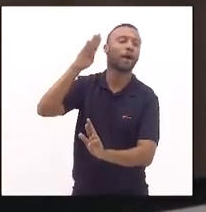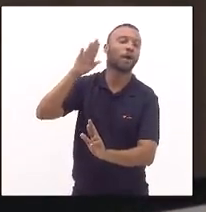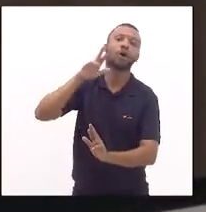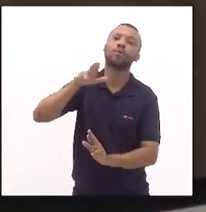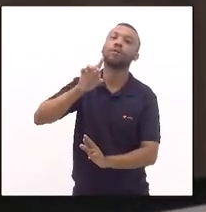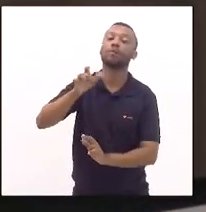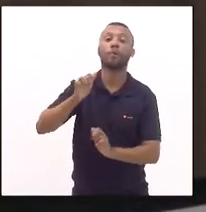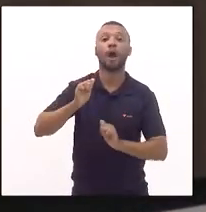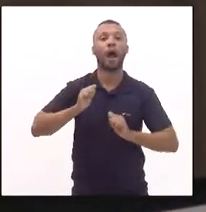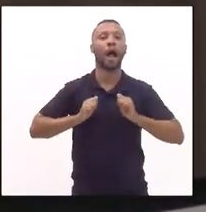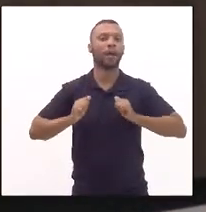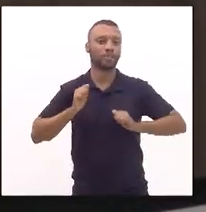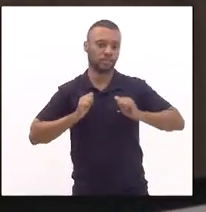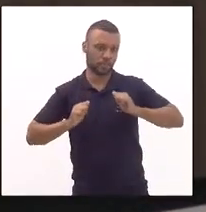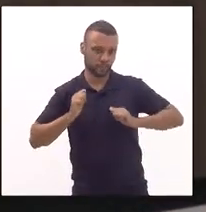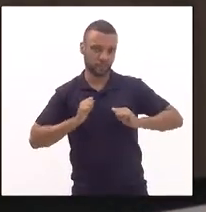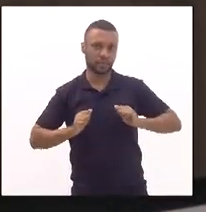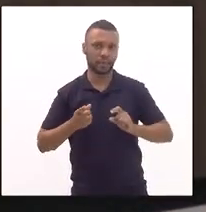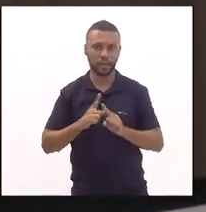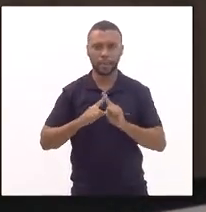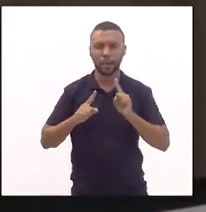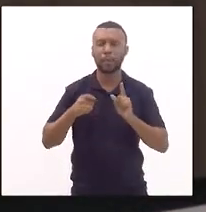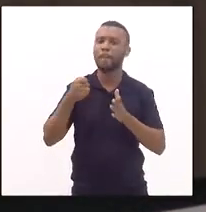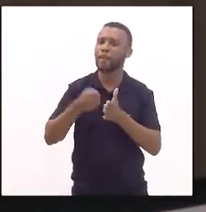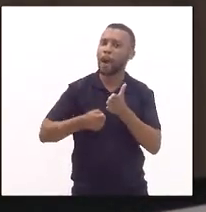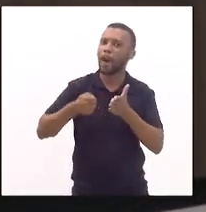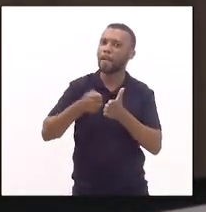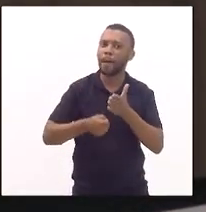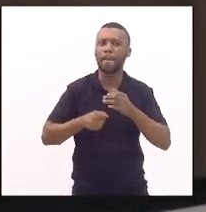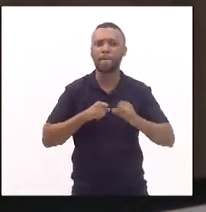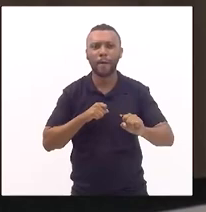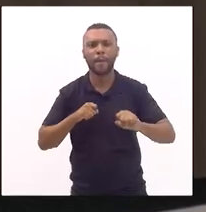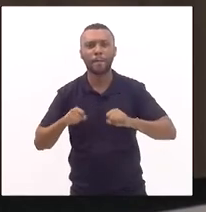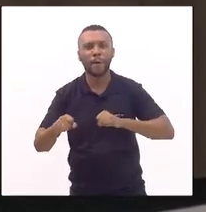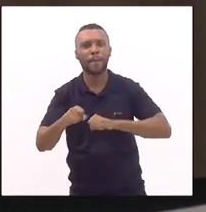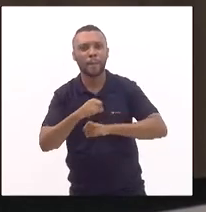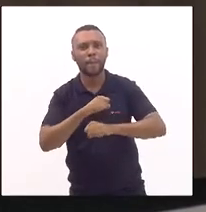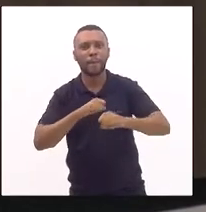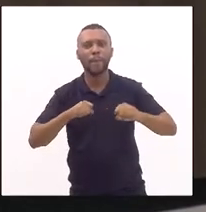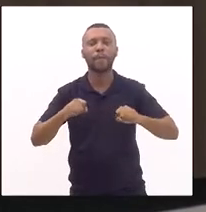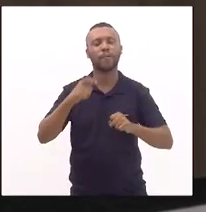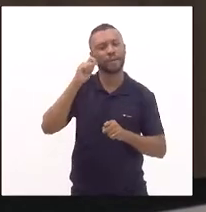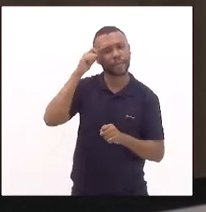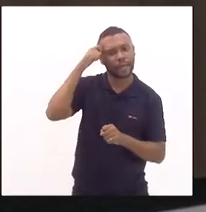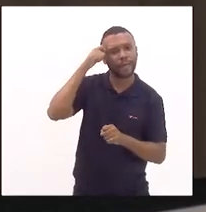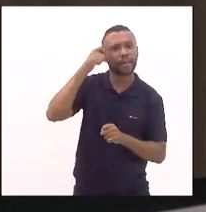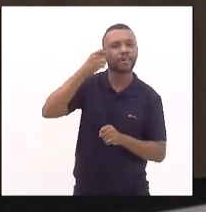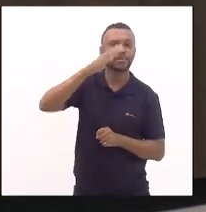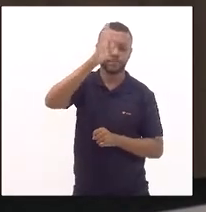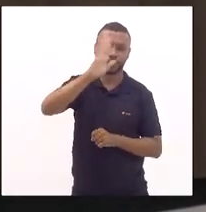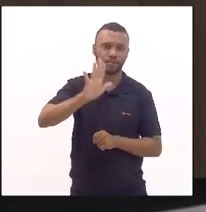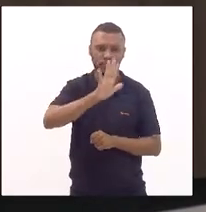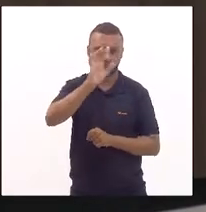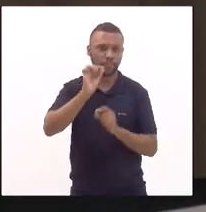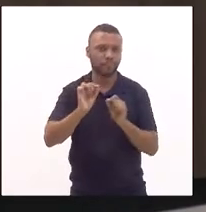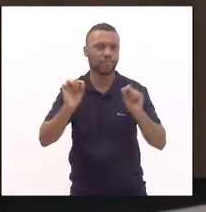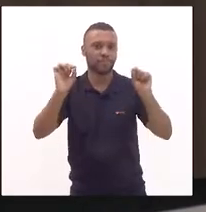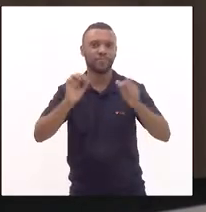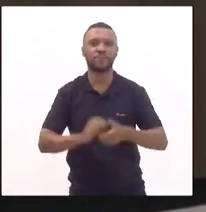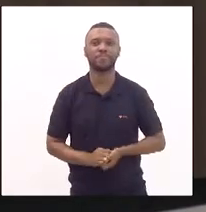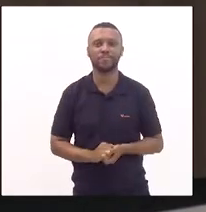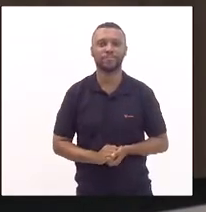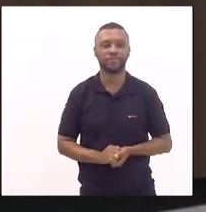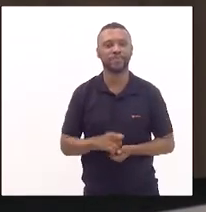como artista, mas como uma lutadora da causa negra nesse país, né? A Chica